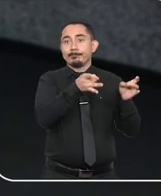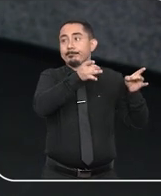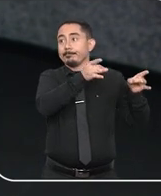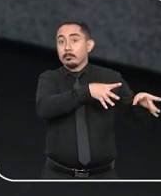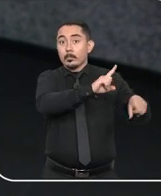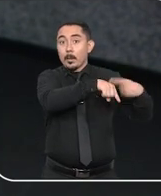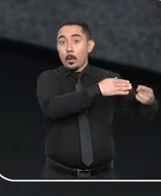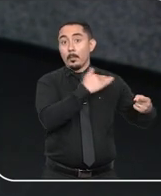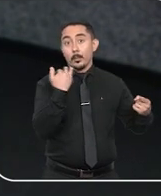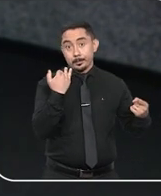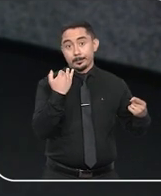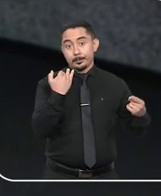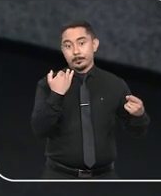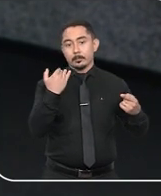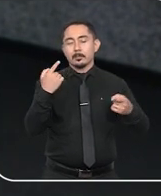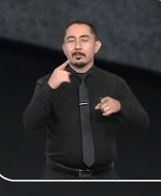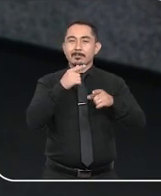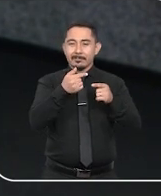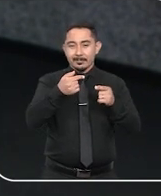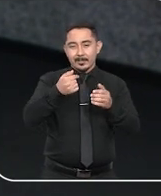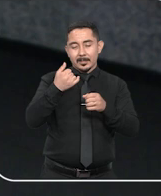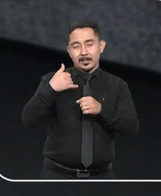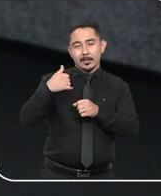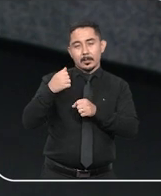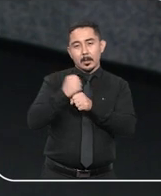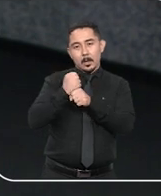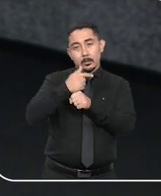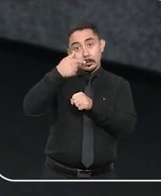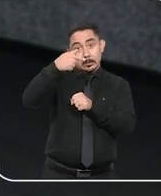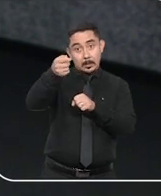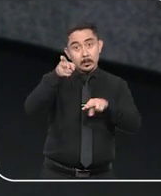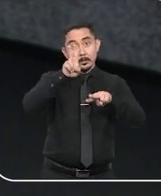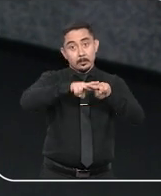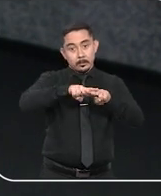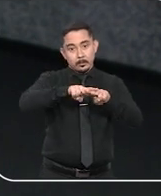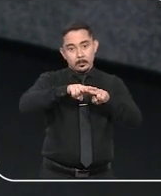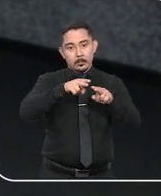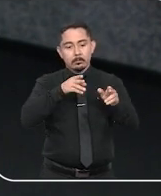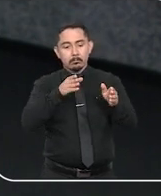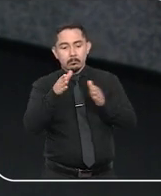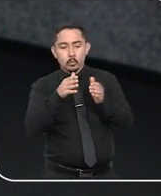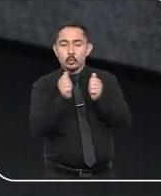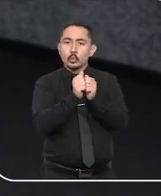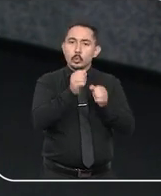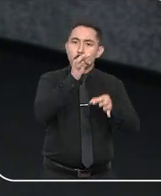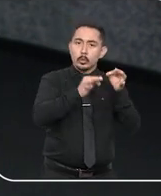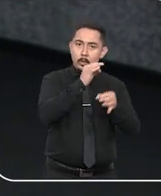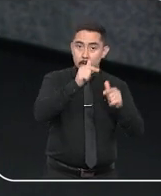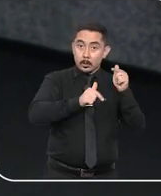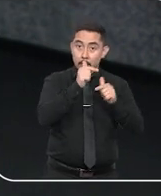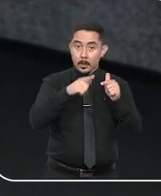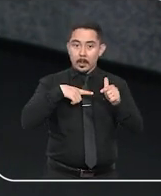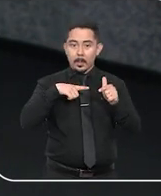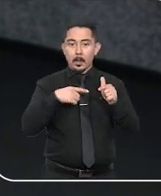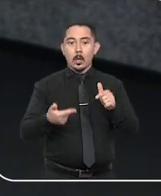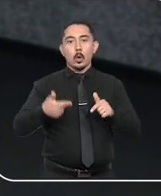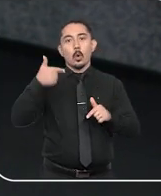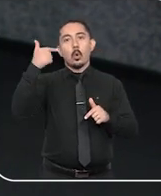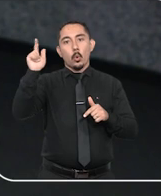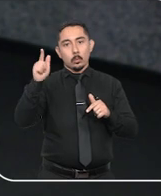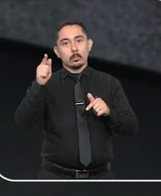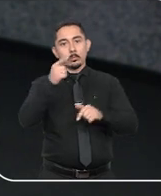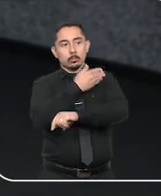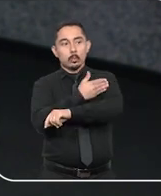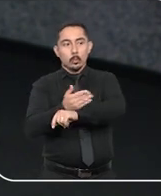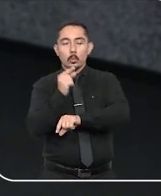resultado morte e fixou a pena em 7 anos em regime inicial fechado. Paralelamente, a ação na Justiça do Trabalho foi ajuizada outra ação